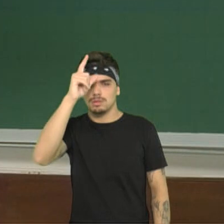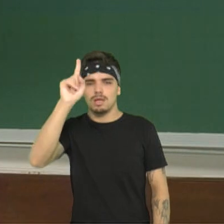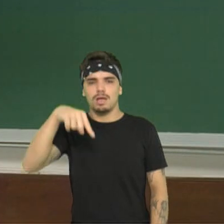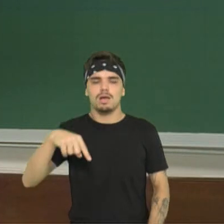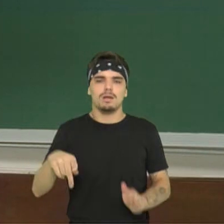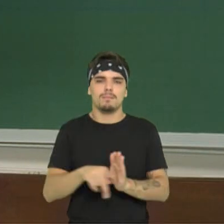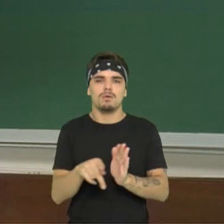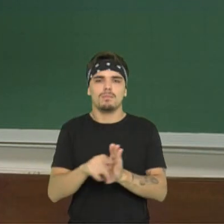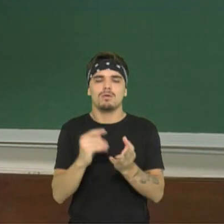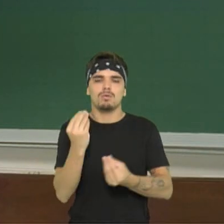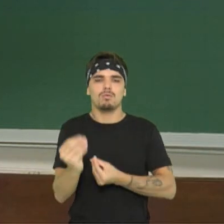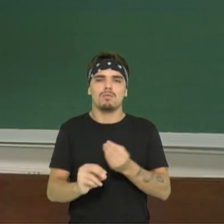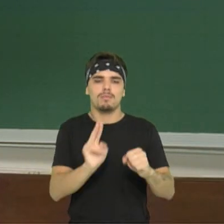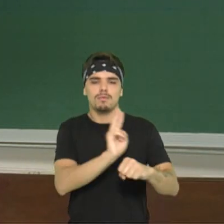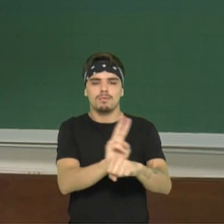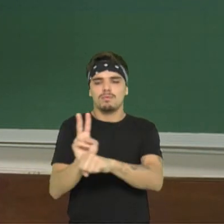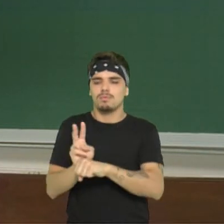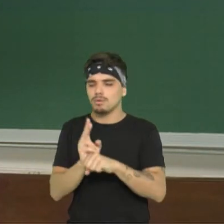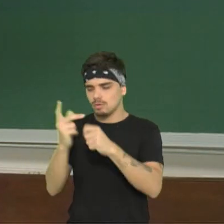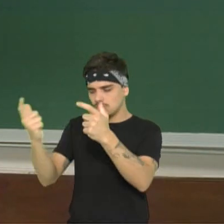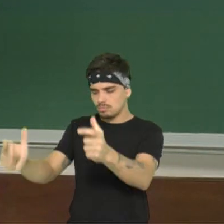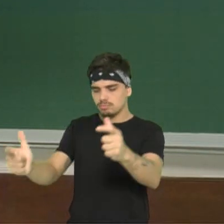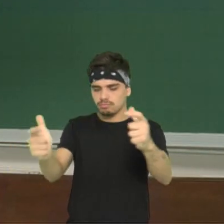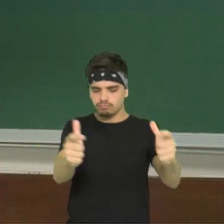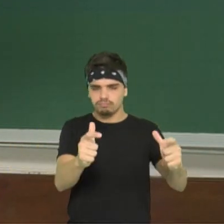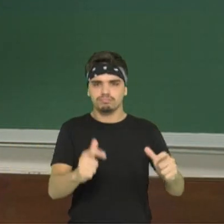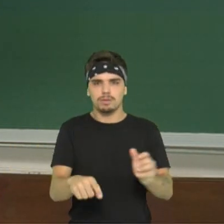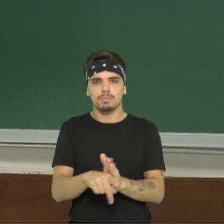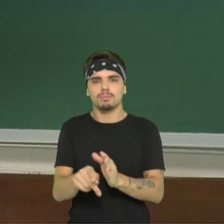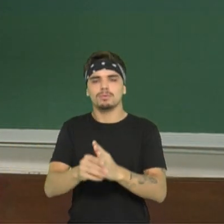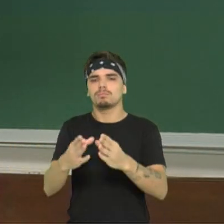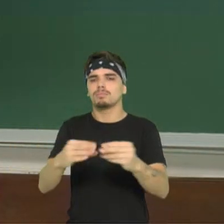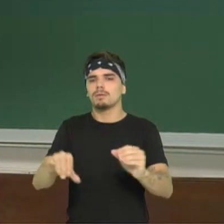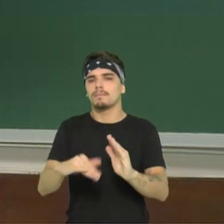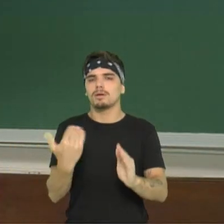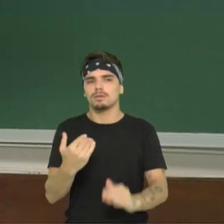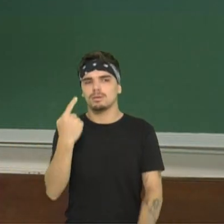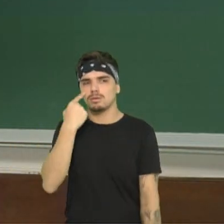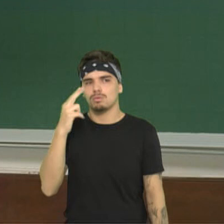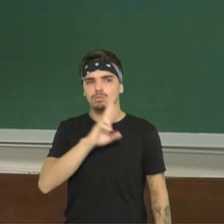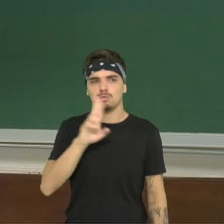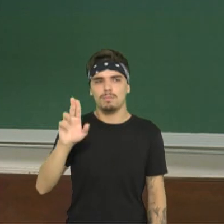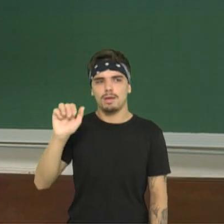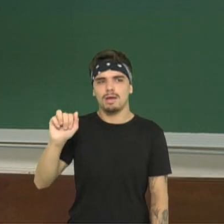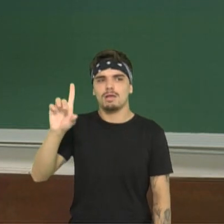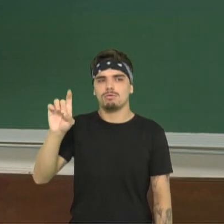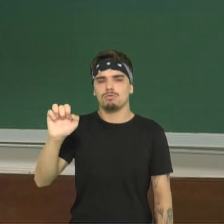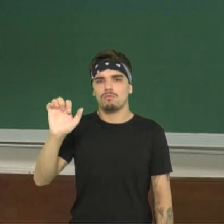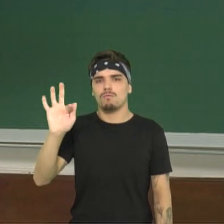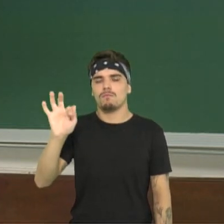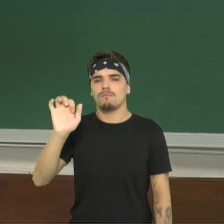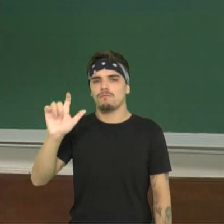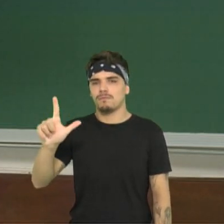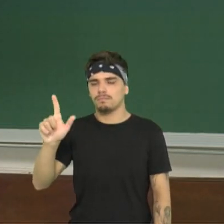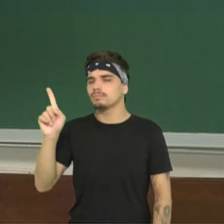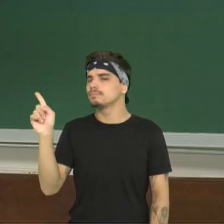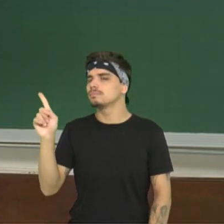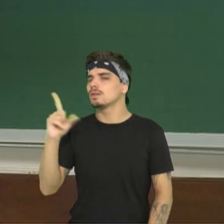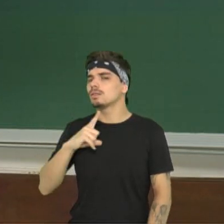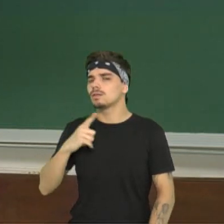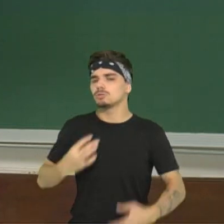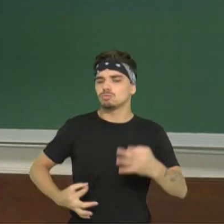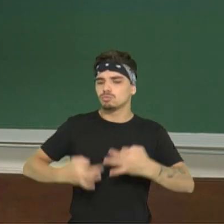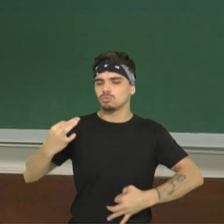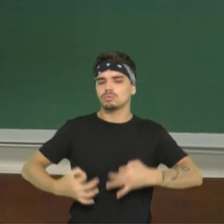encarregado da logística dos campos de extermínio, chamado Adolf Eichmann. E esse oficial, ele é